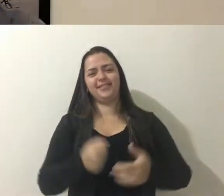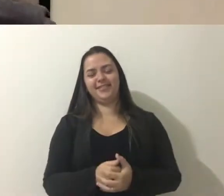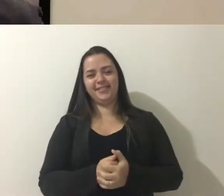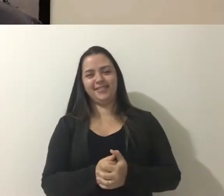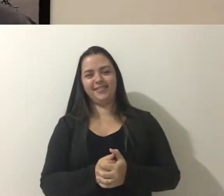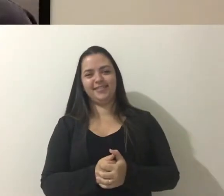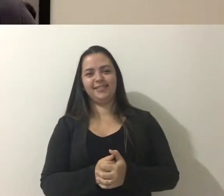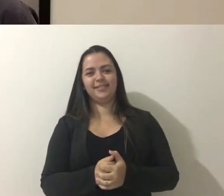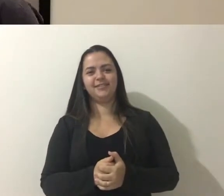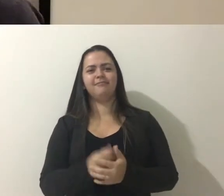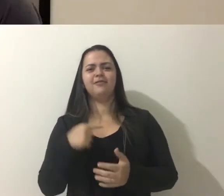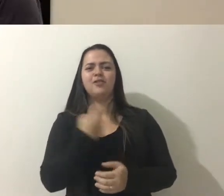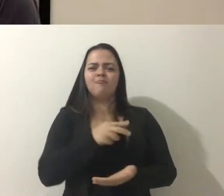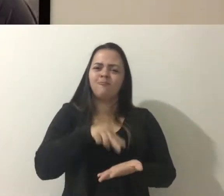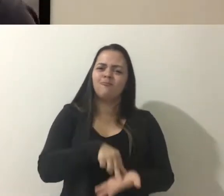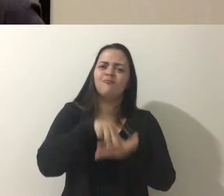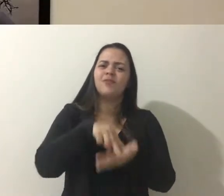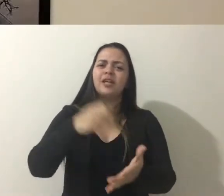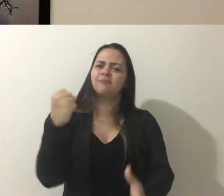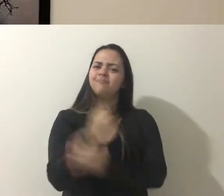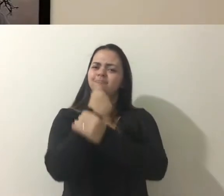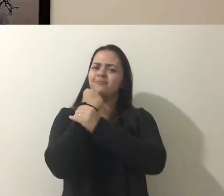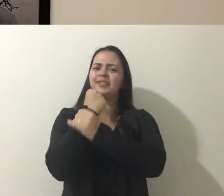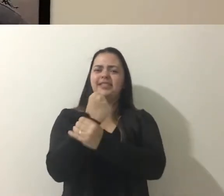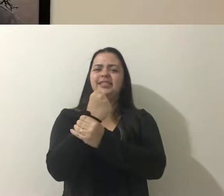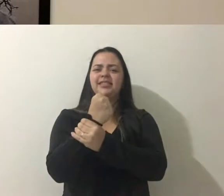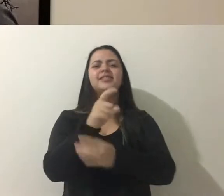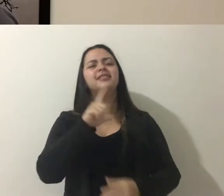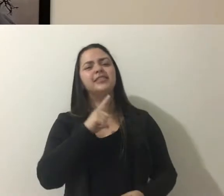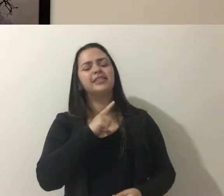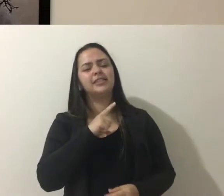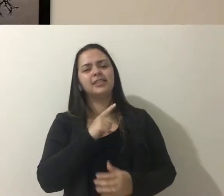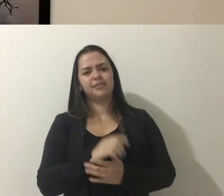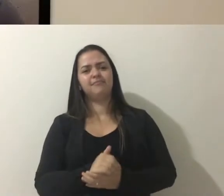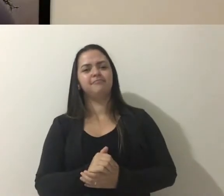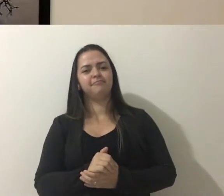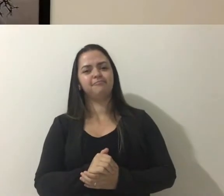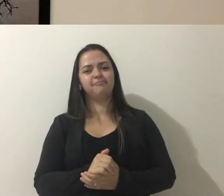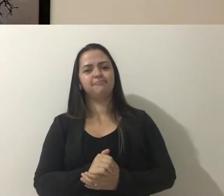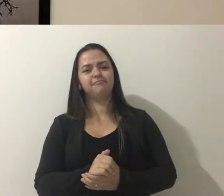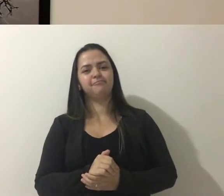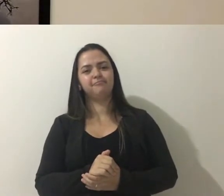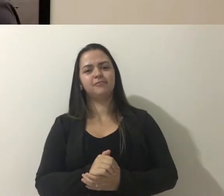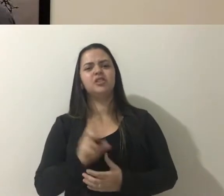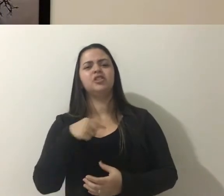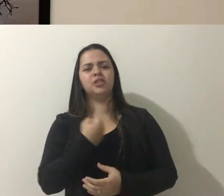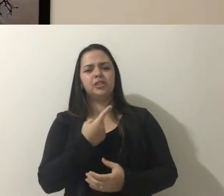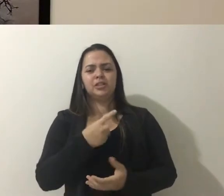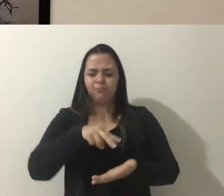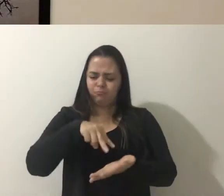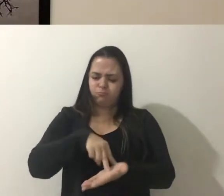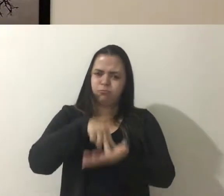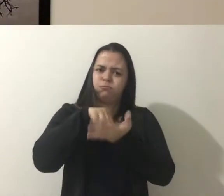Nos fundamentamos, nos estruturamos, nos asseguramos. Nós somos ancorados. Nós